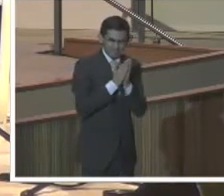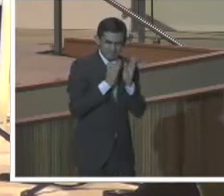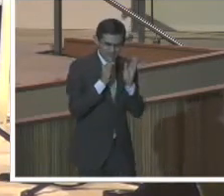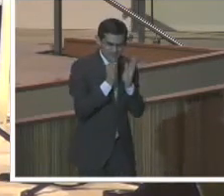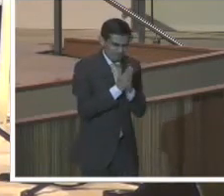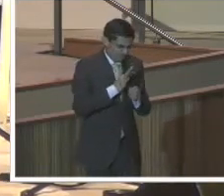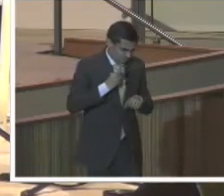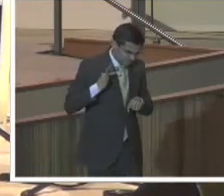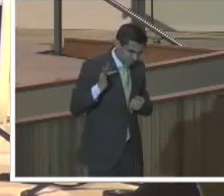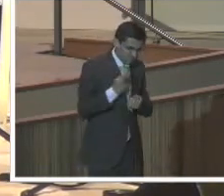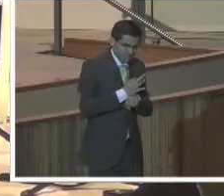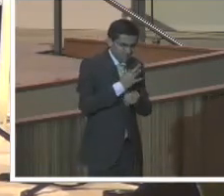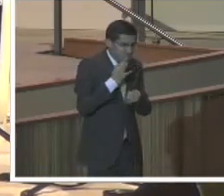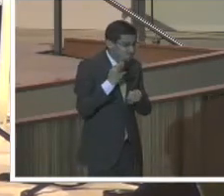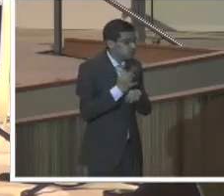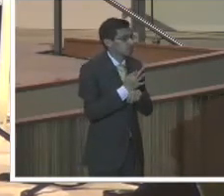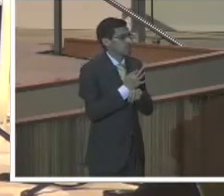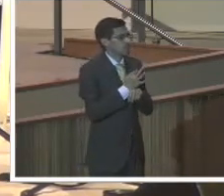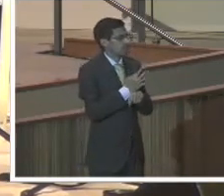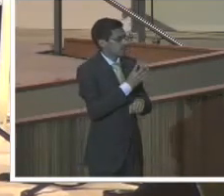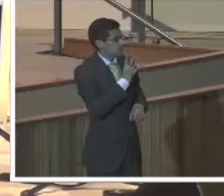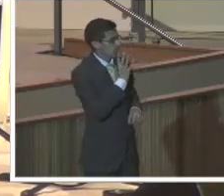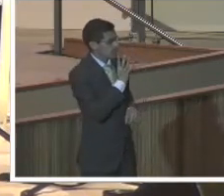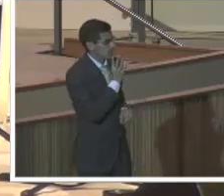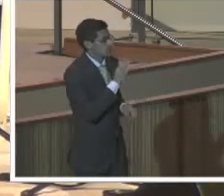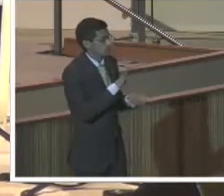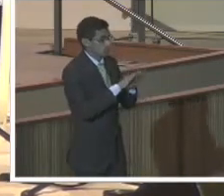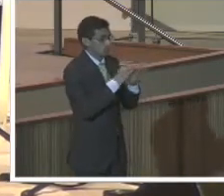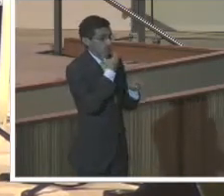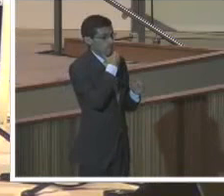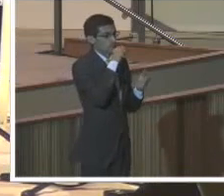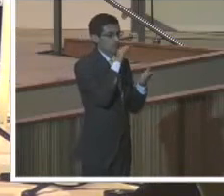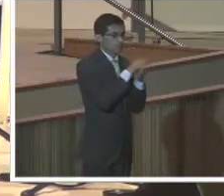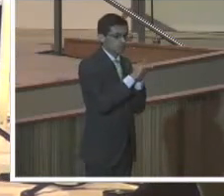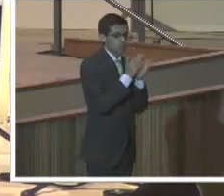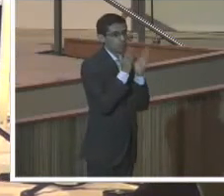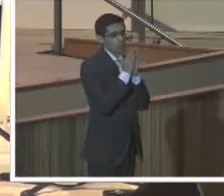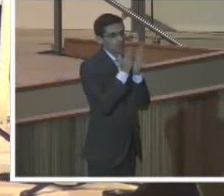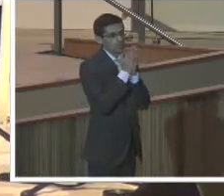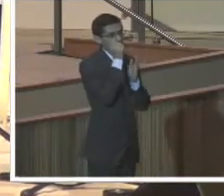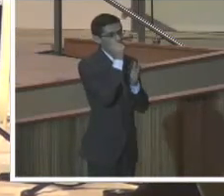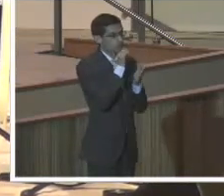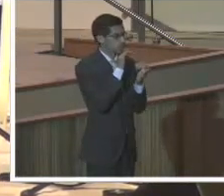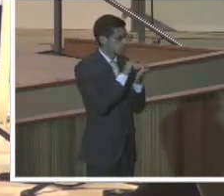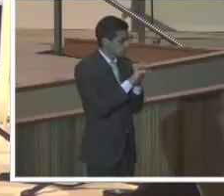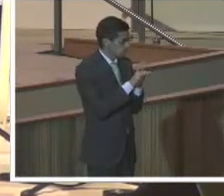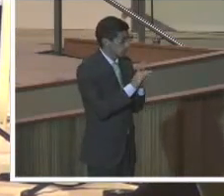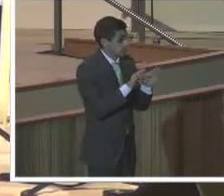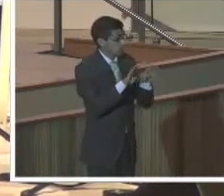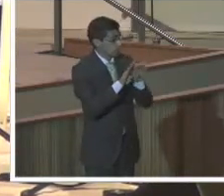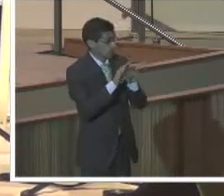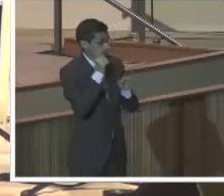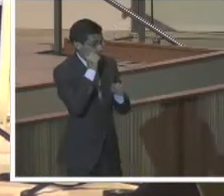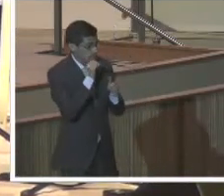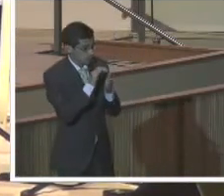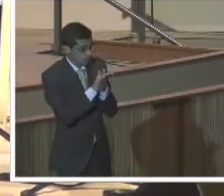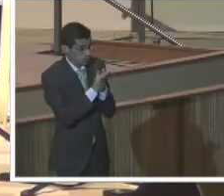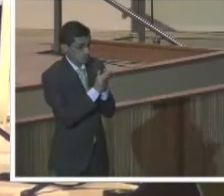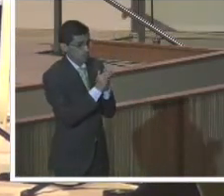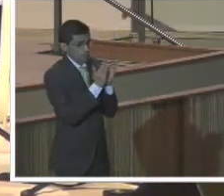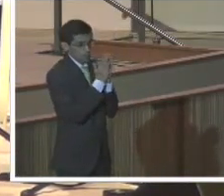de oração. Eu conheço maridos que estão orando pelas suas esposas, esposas que estão orando pelos